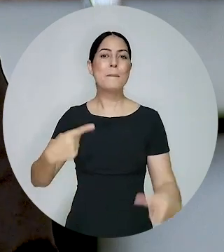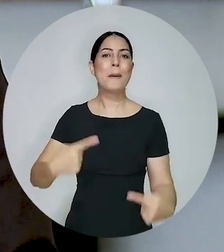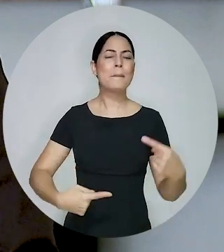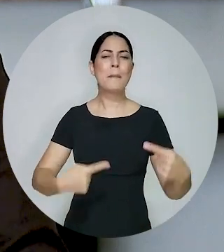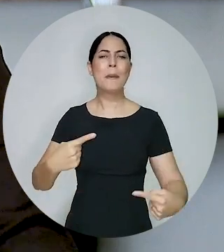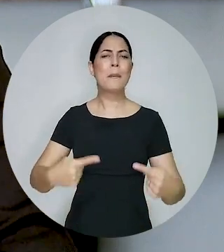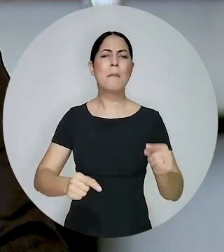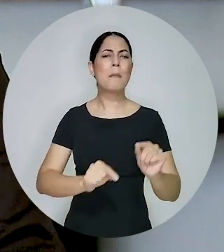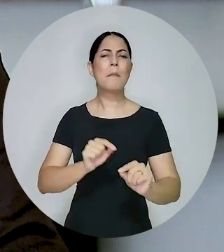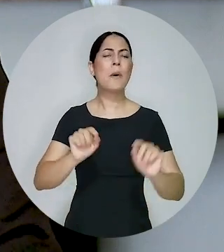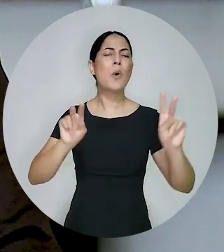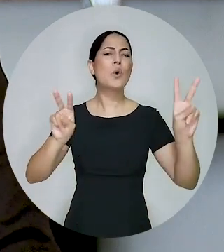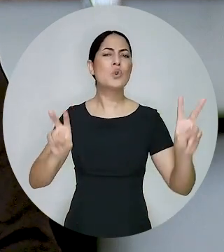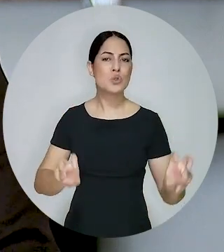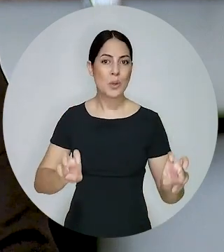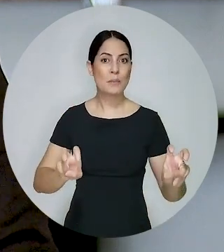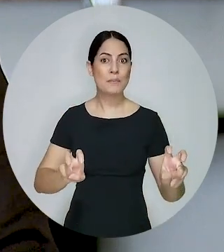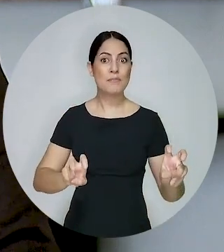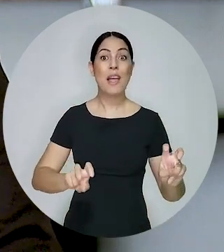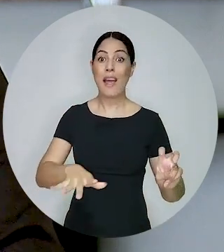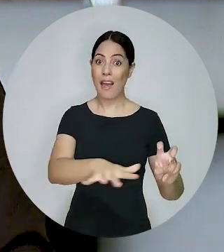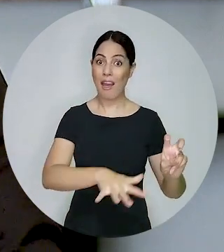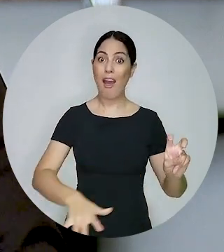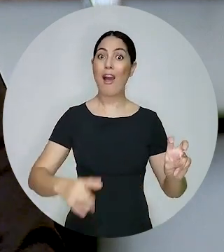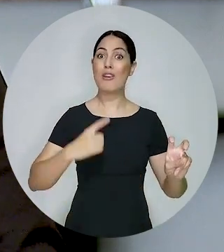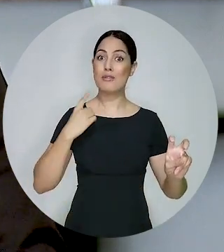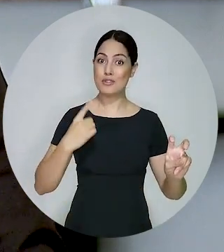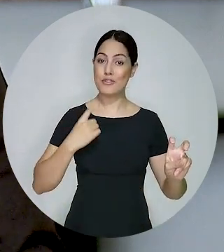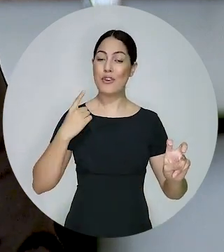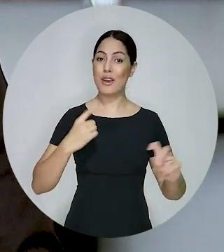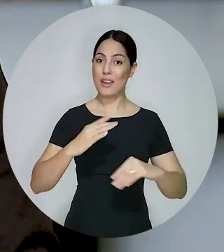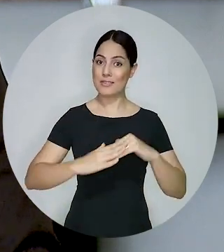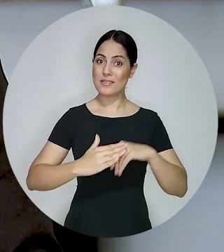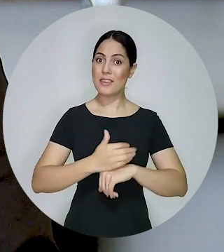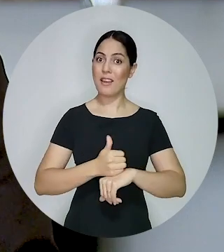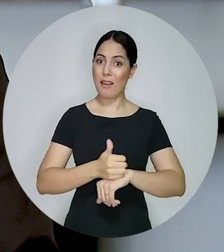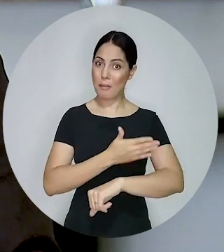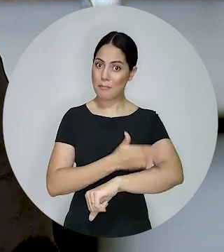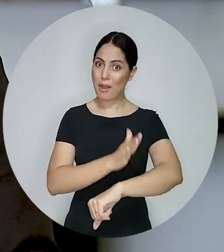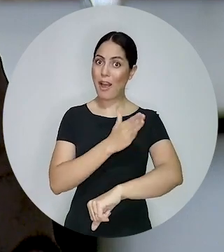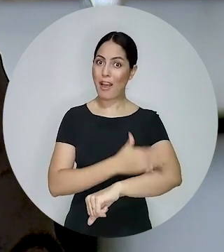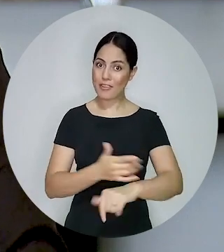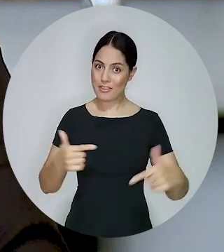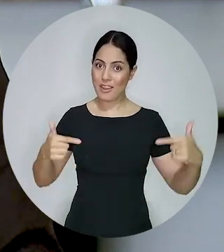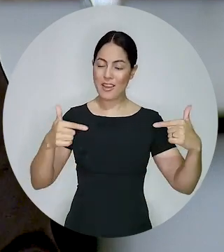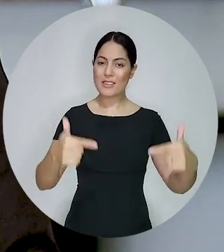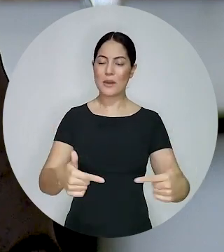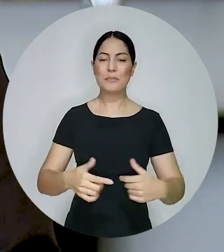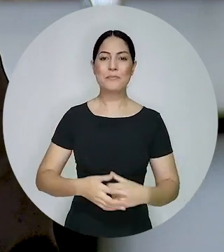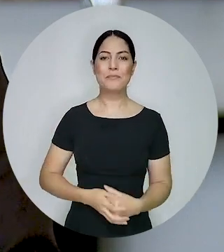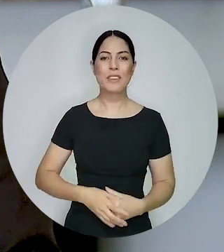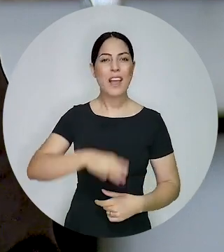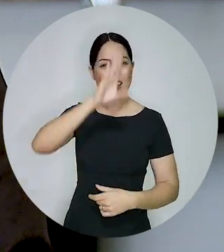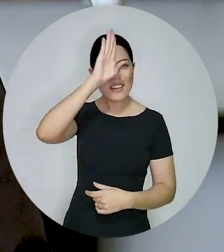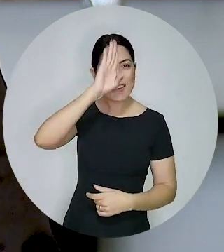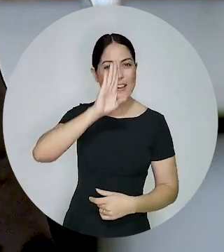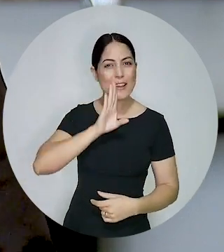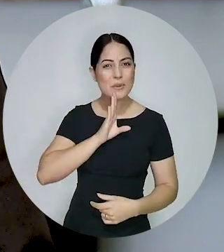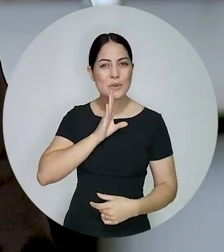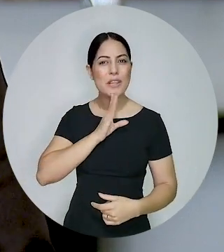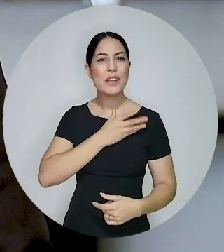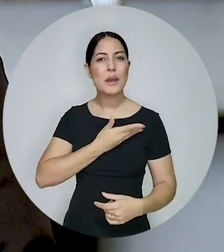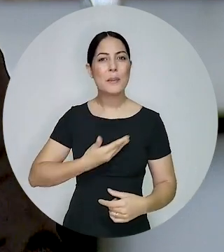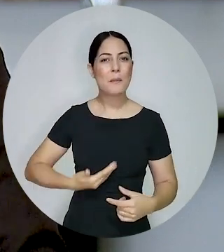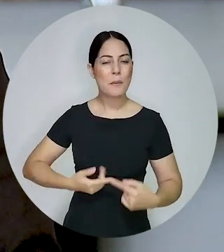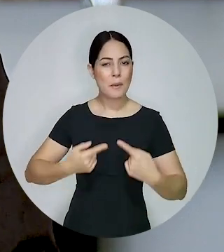Nacional realizou mais um debate voltado ao interesse prático para toda a advocacia. A transmissão gratuita e aberta